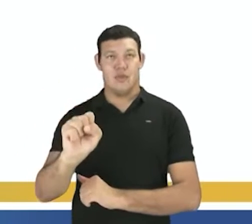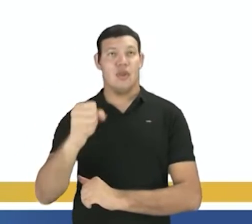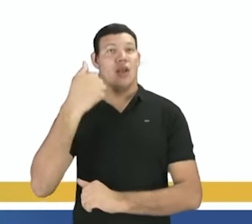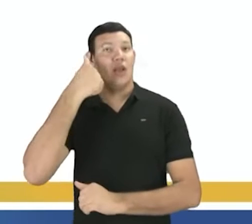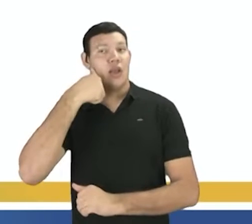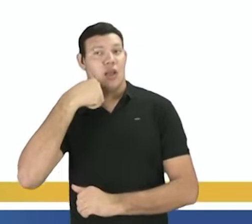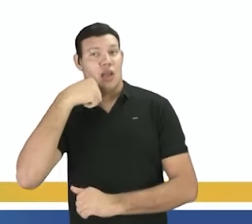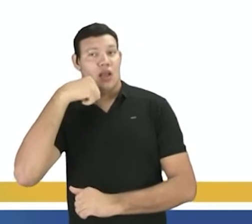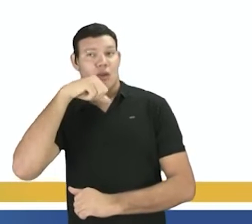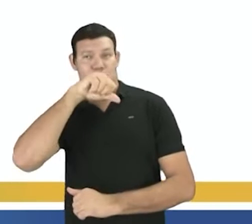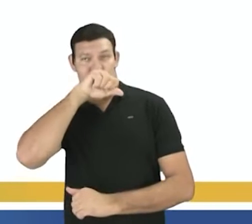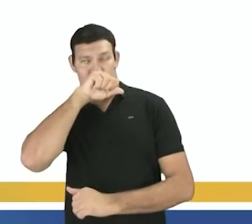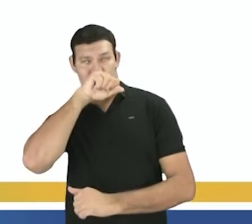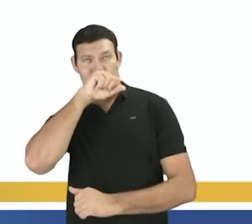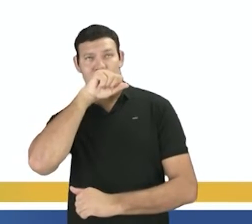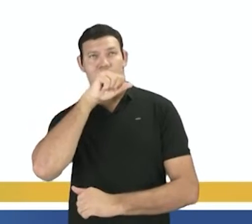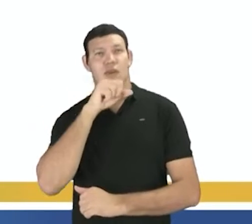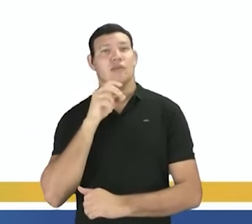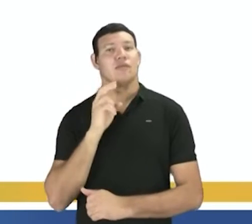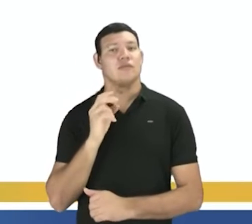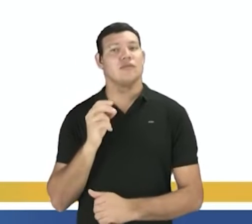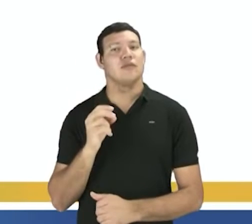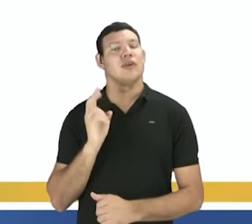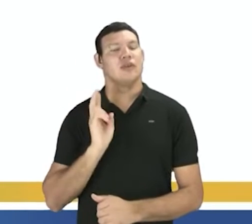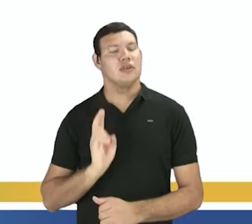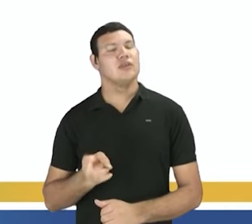sempre foi menos paciente que a filha.